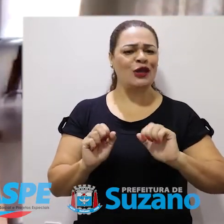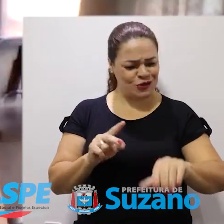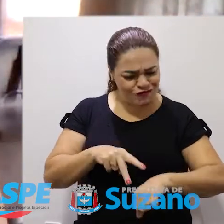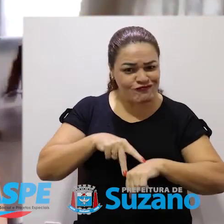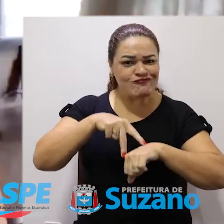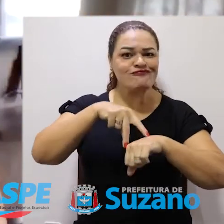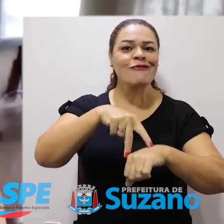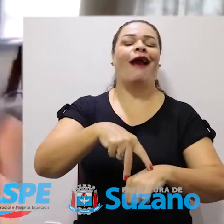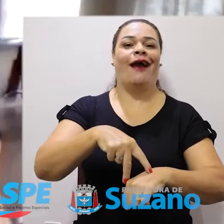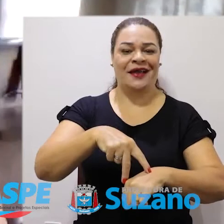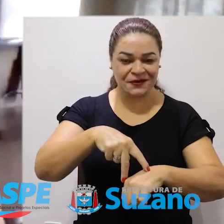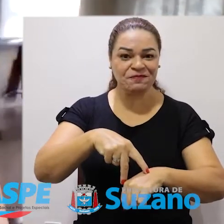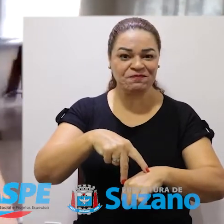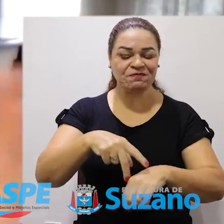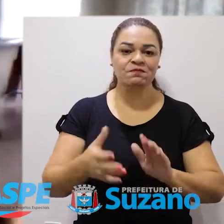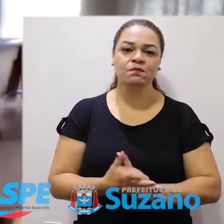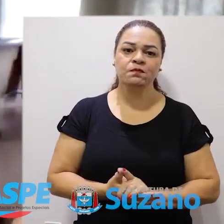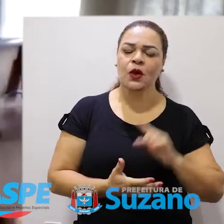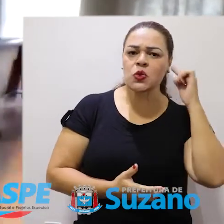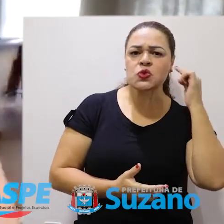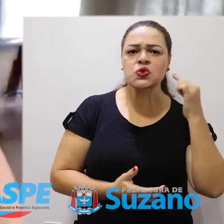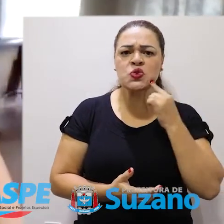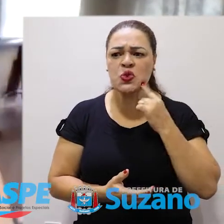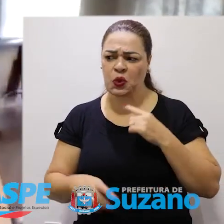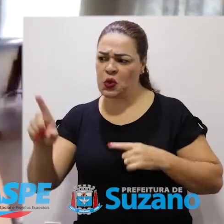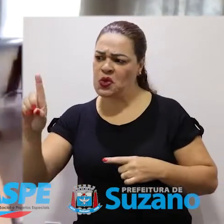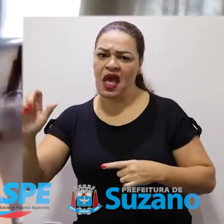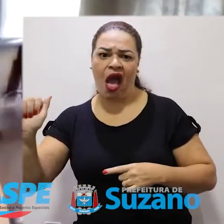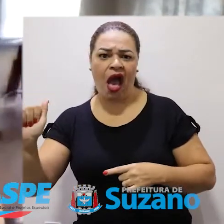Então, quando a gente fala de surdo